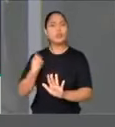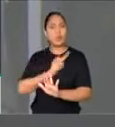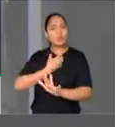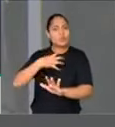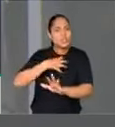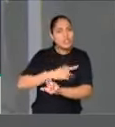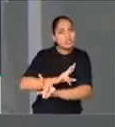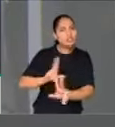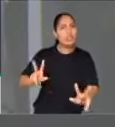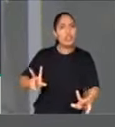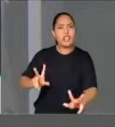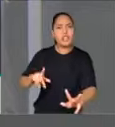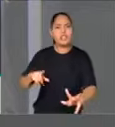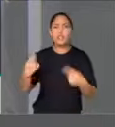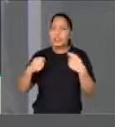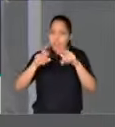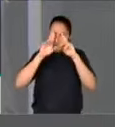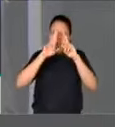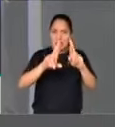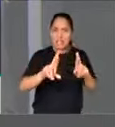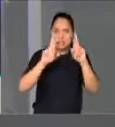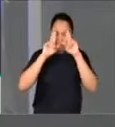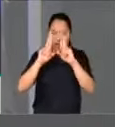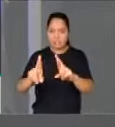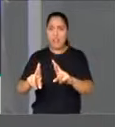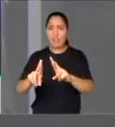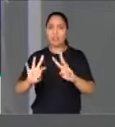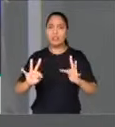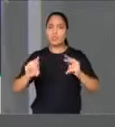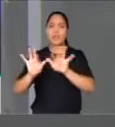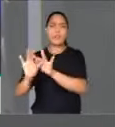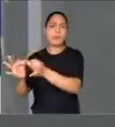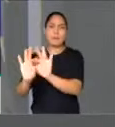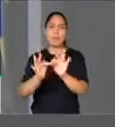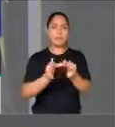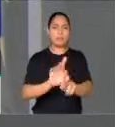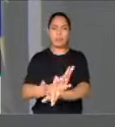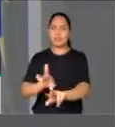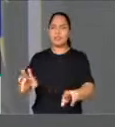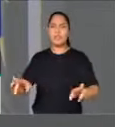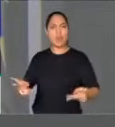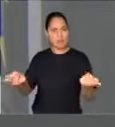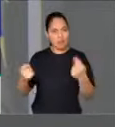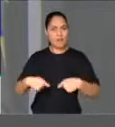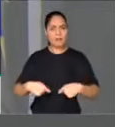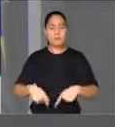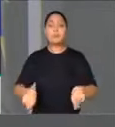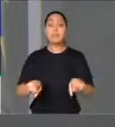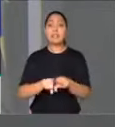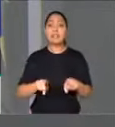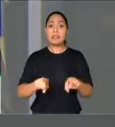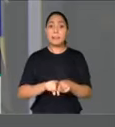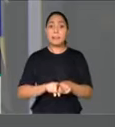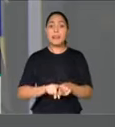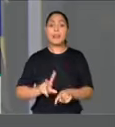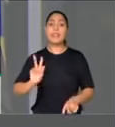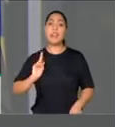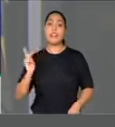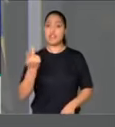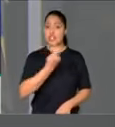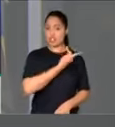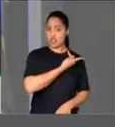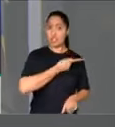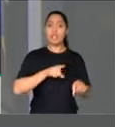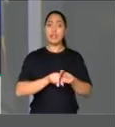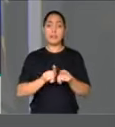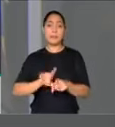jeito. Precisamos respeitar todas as composições de famílias. As travestis e as pessoas